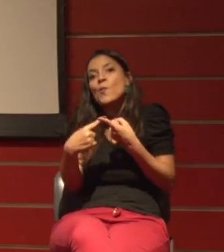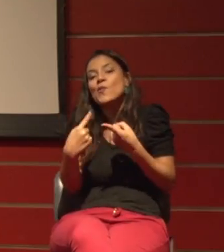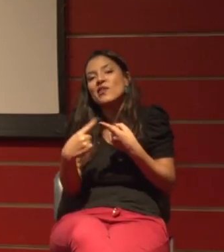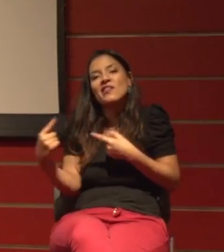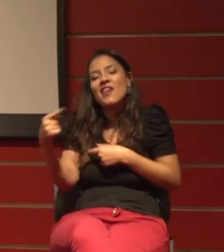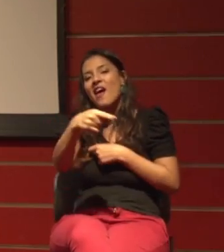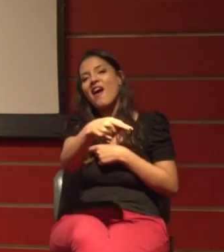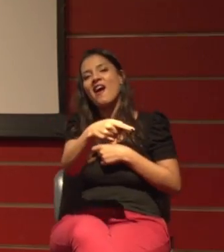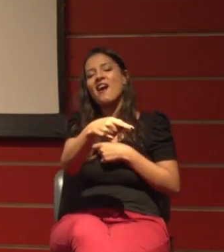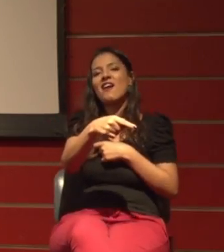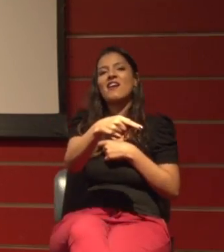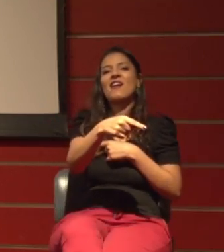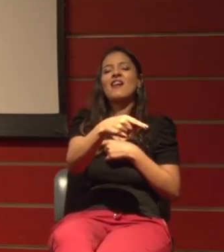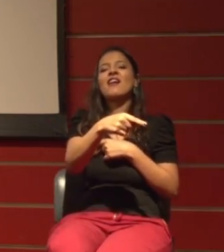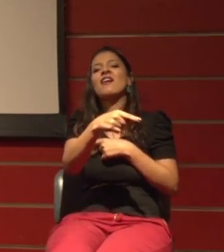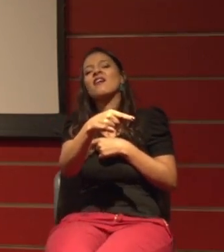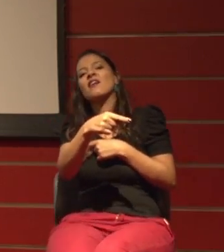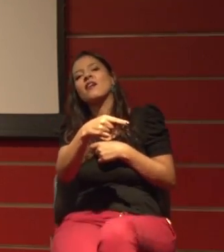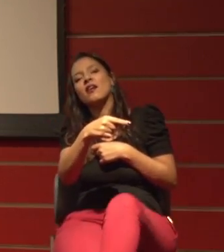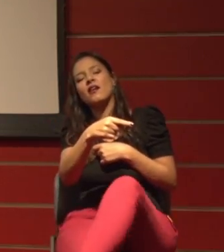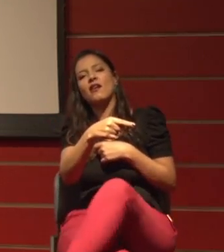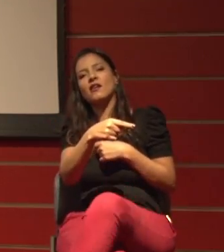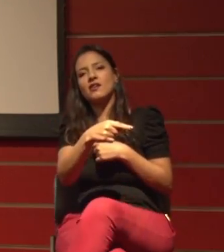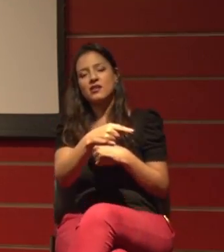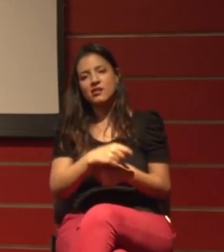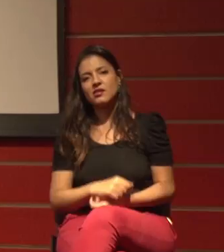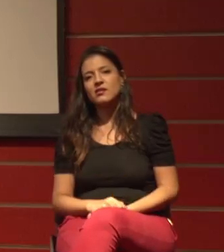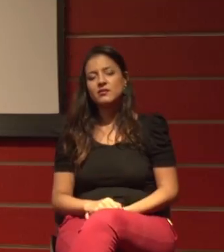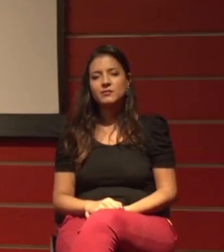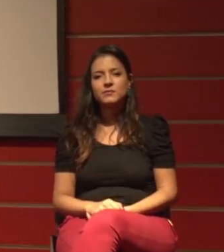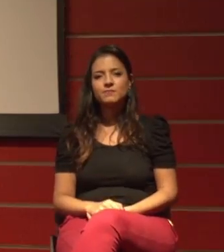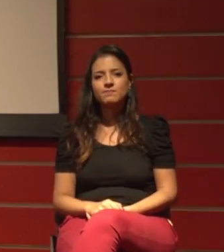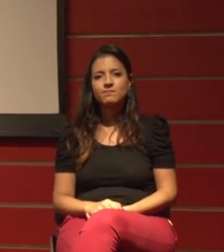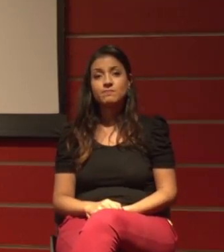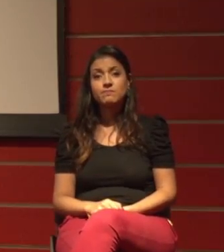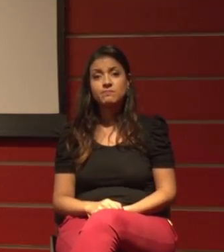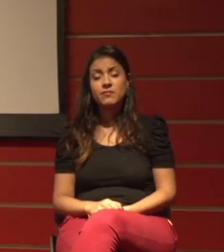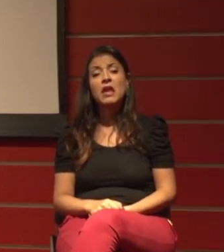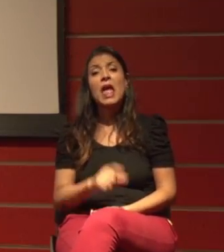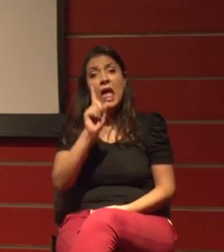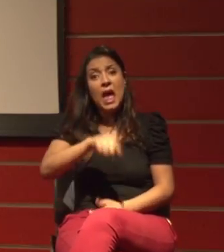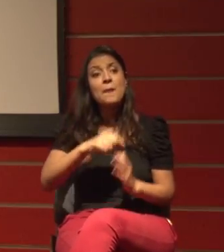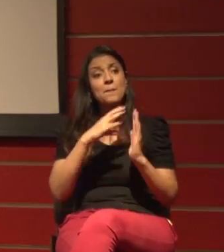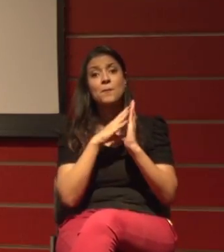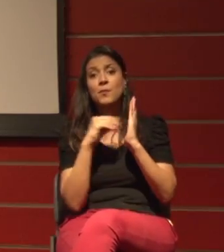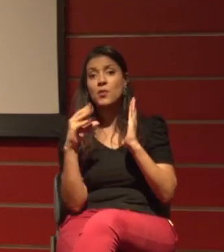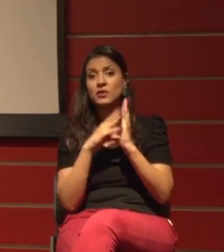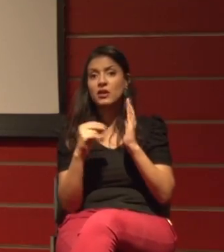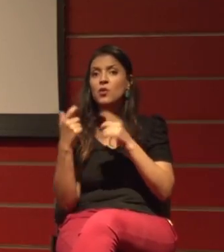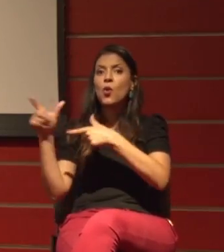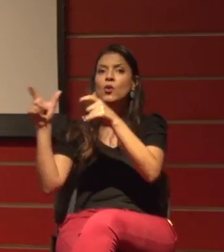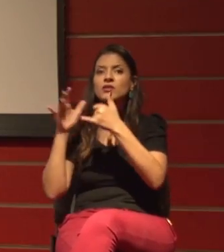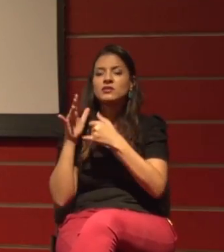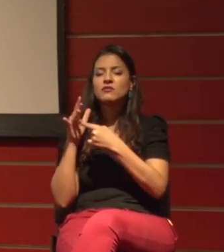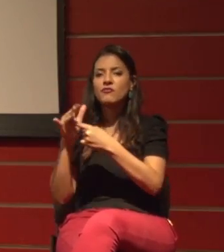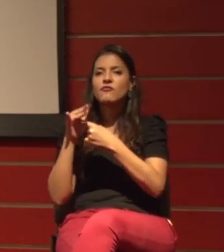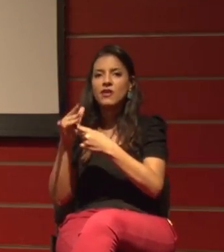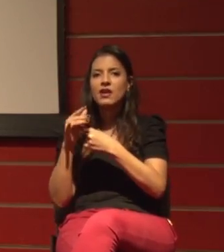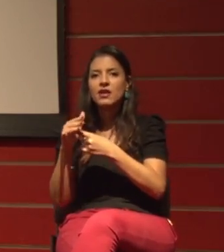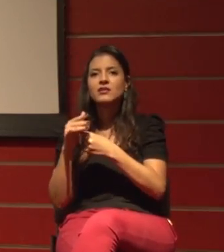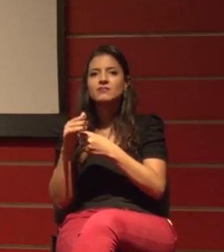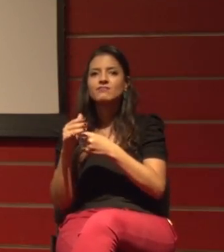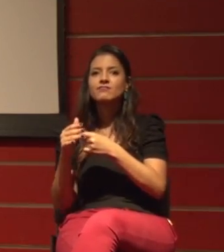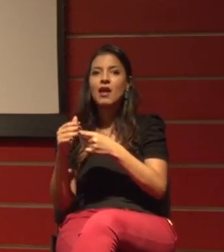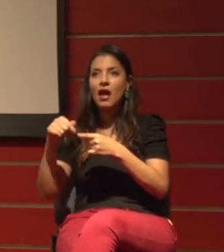eh e e dado servido de modelo para várias outras feiras literárias que que